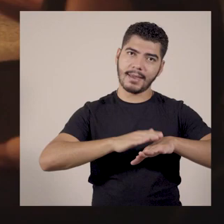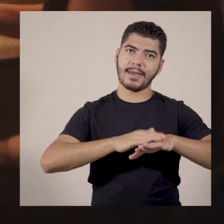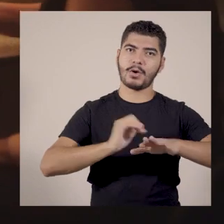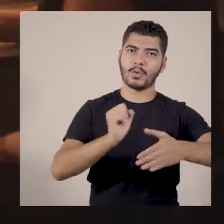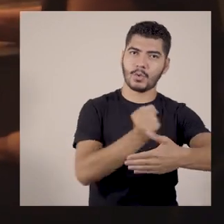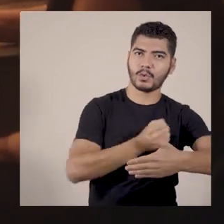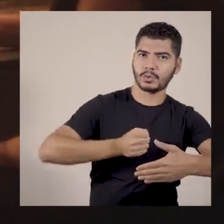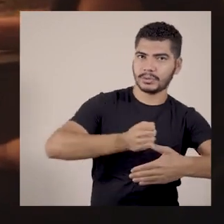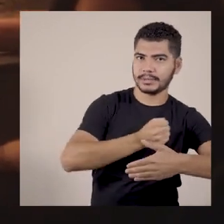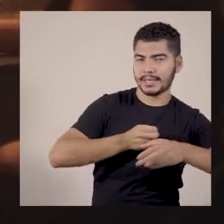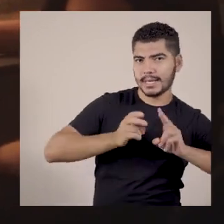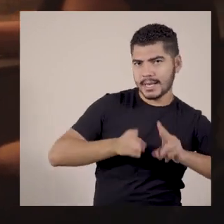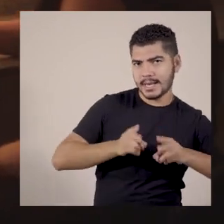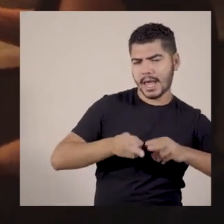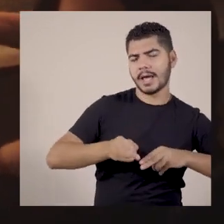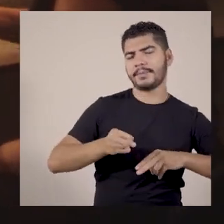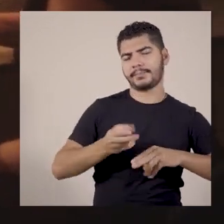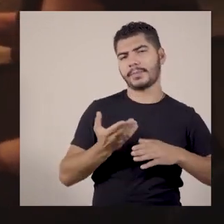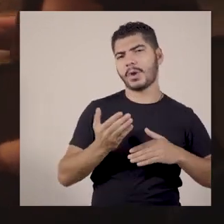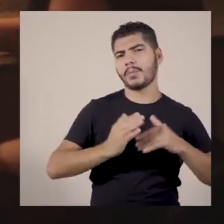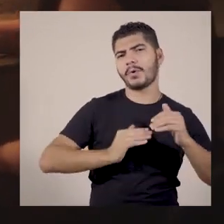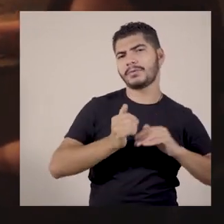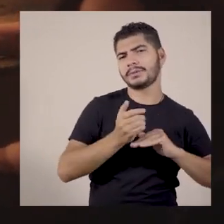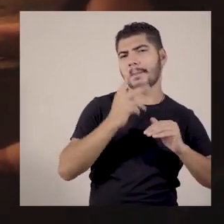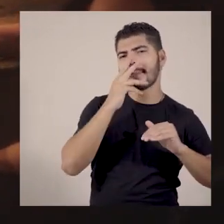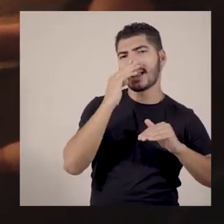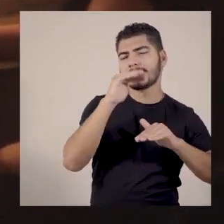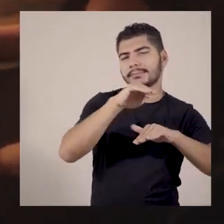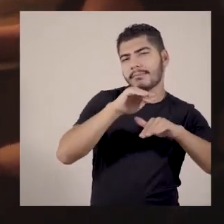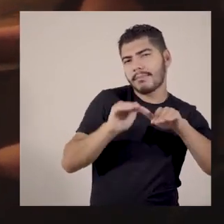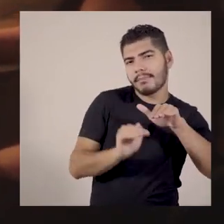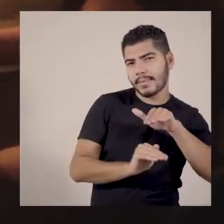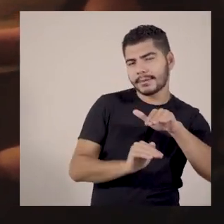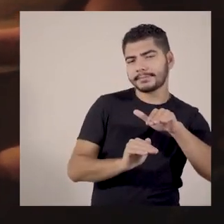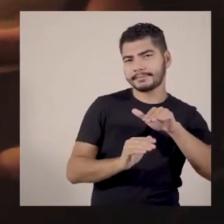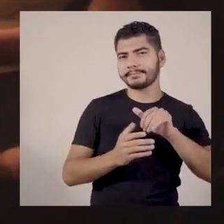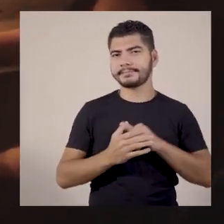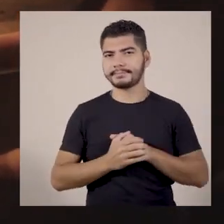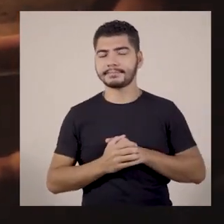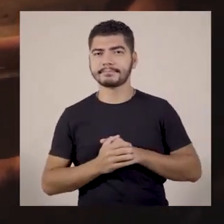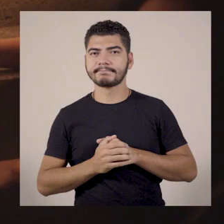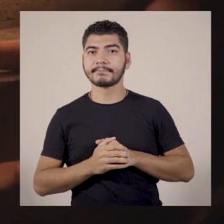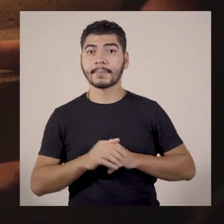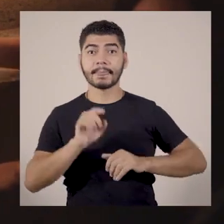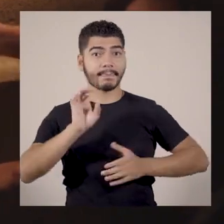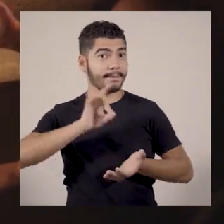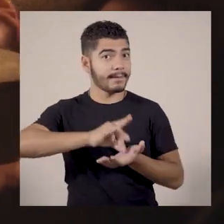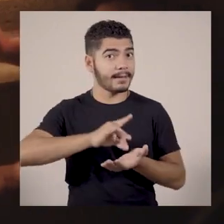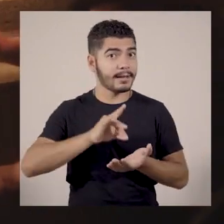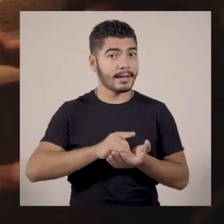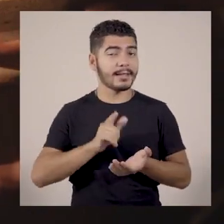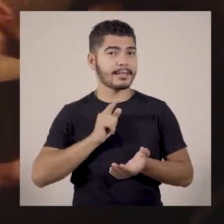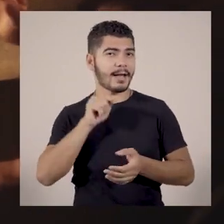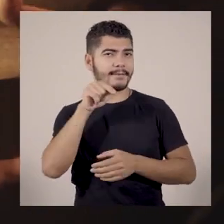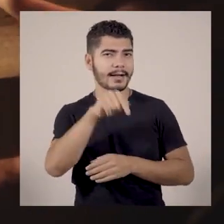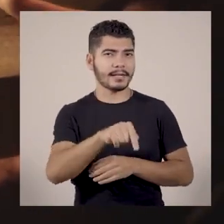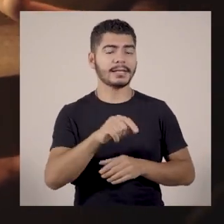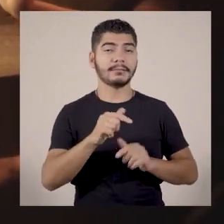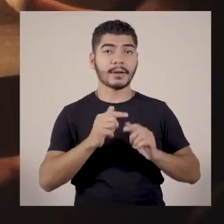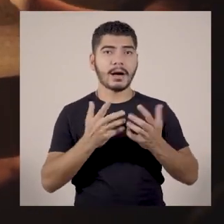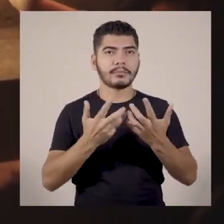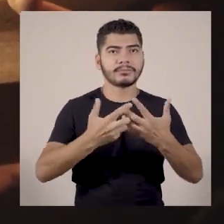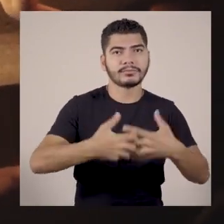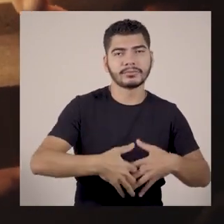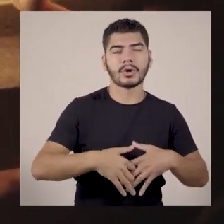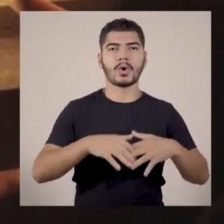diz, cozinheiras, profissão tida como menor. Sem glamour e nem gourmet. Né? Nada. Elas estavam ali só para